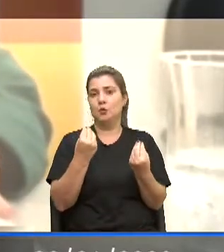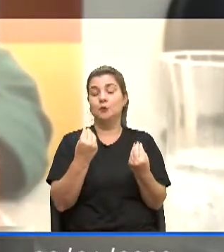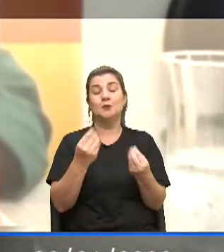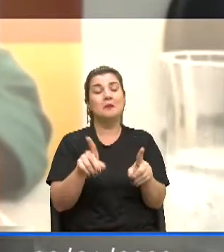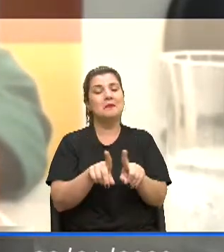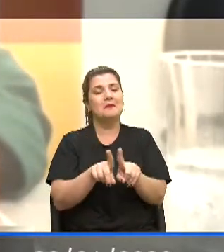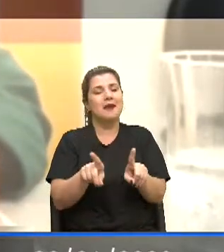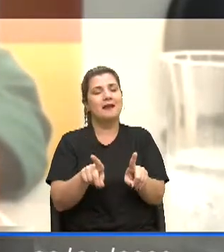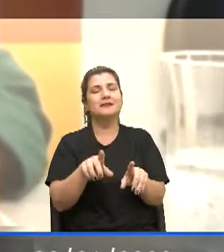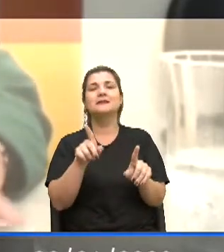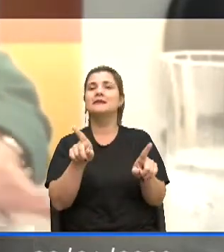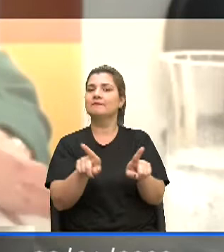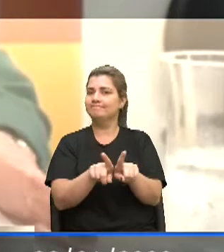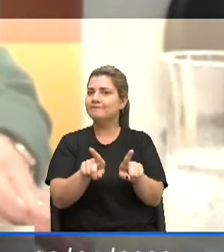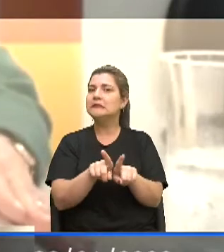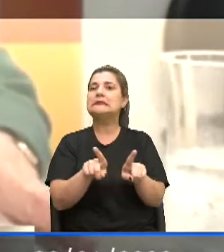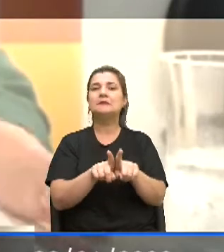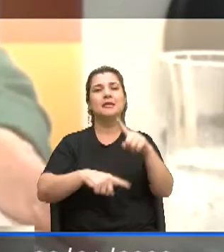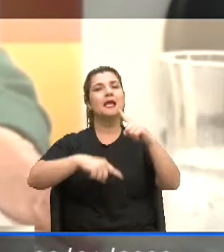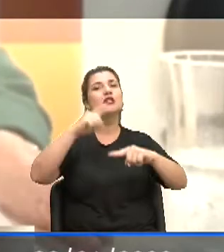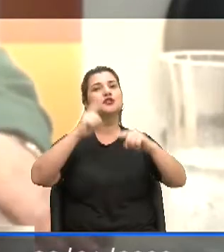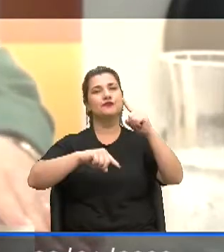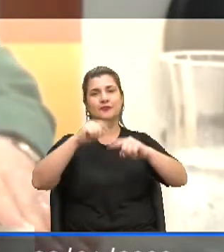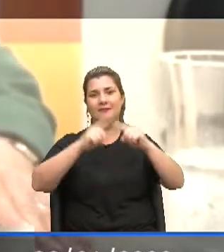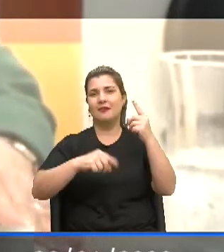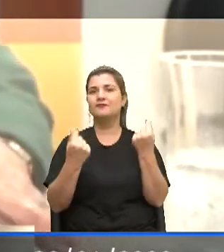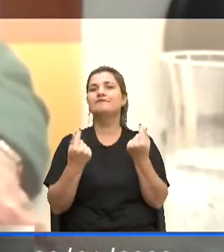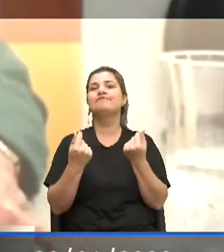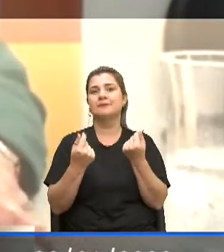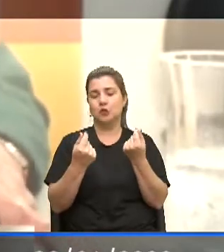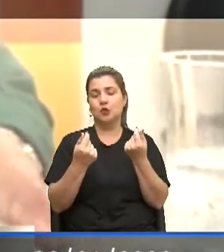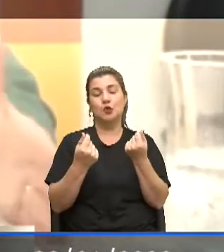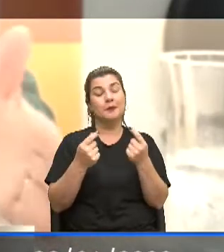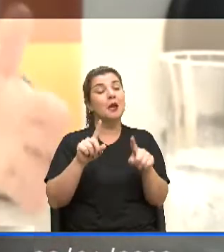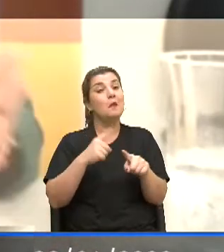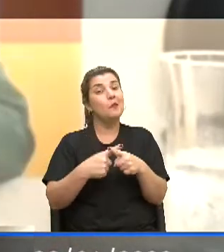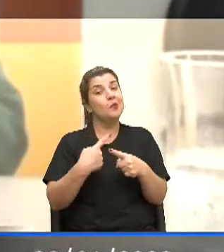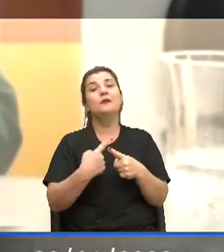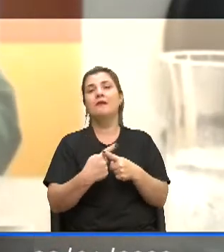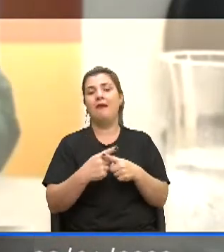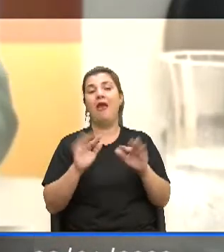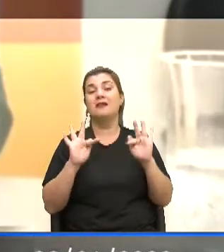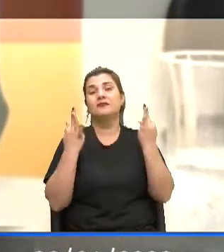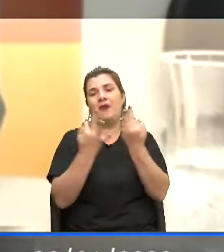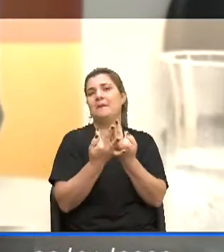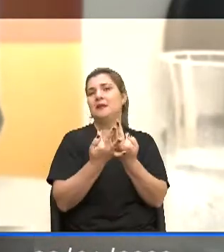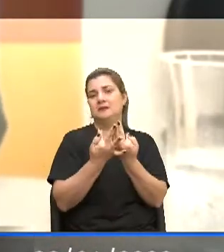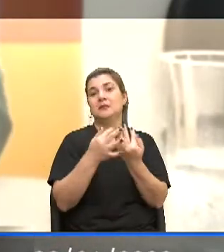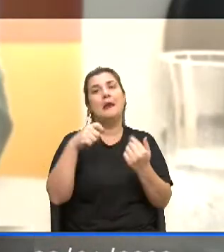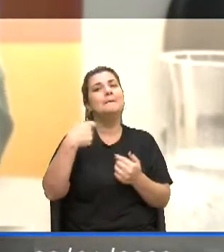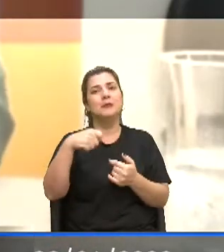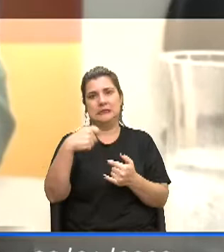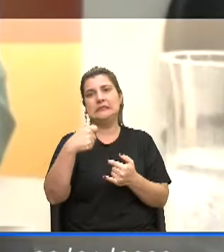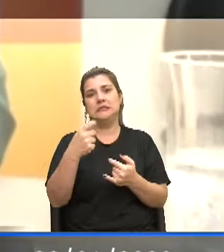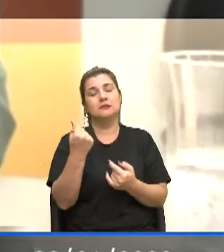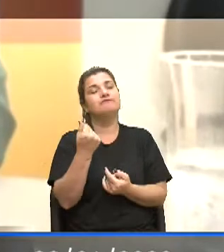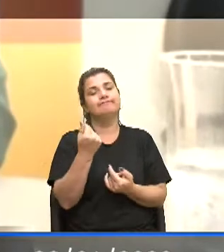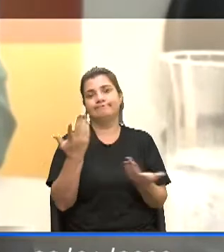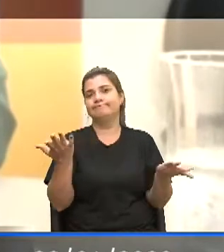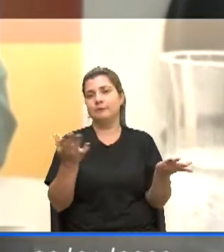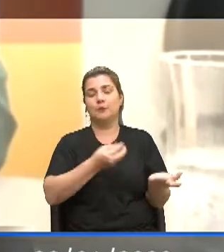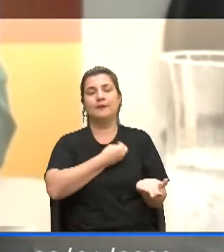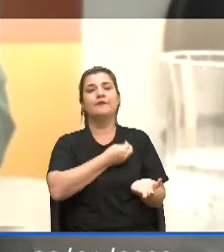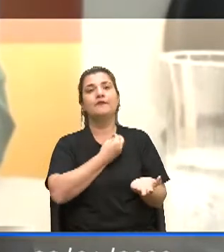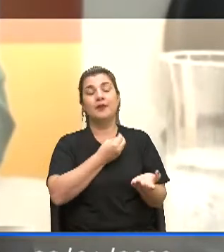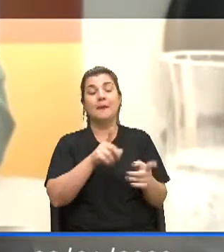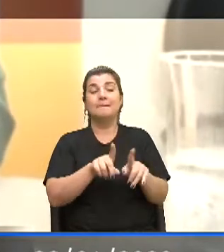atividade econômica, que as famílias dependem da renda para poder ter também a sobrevida. Mas eu vou